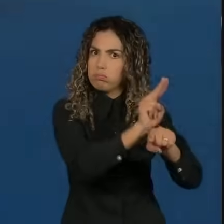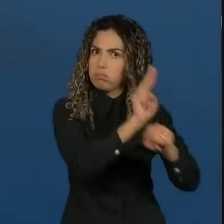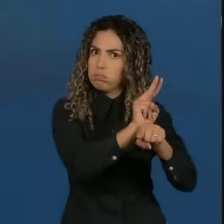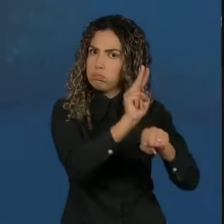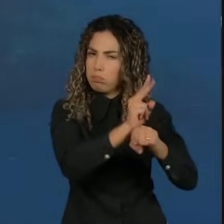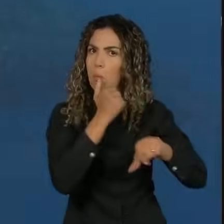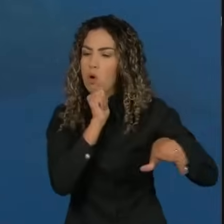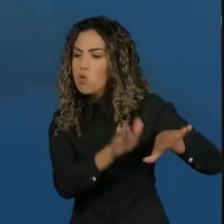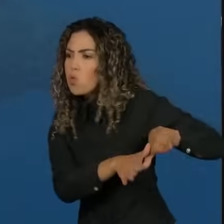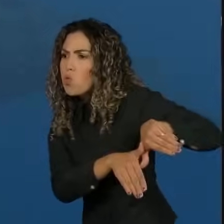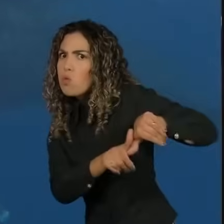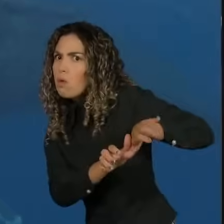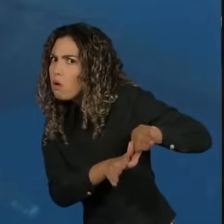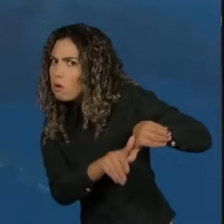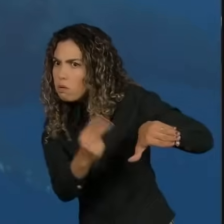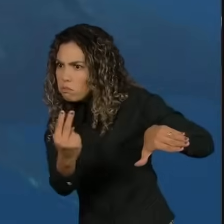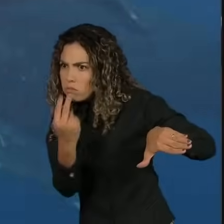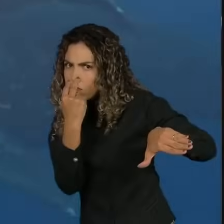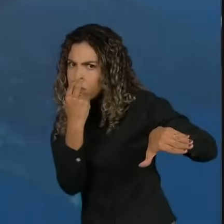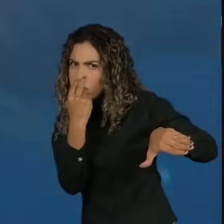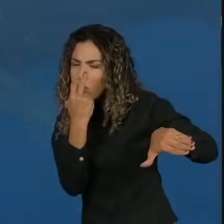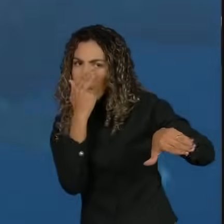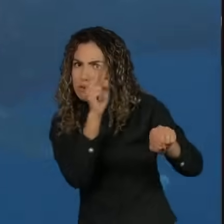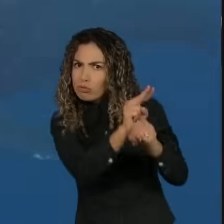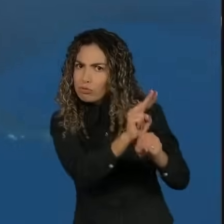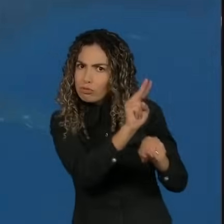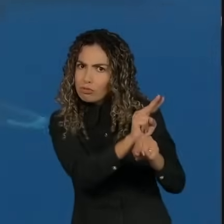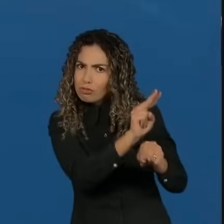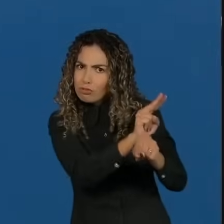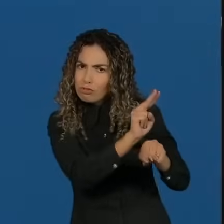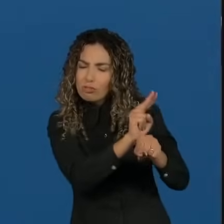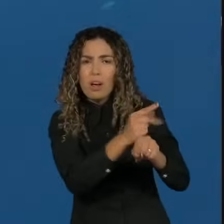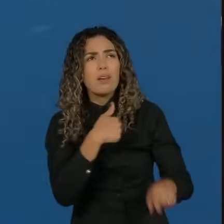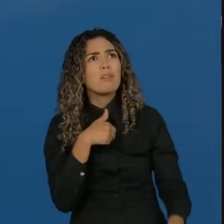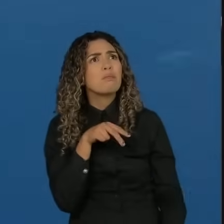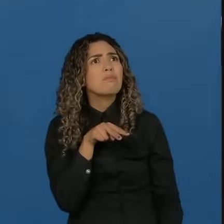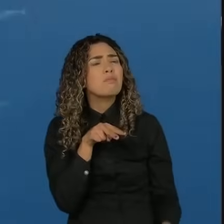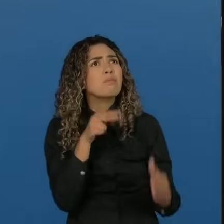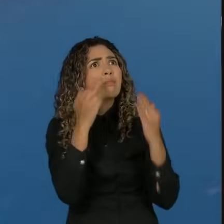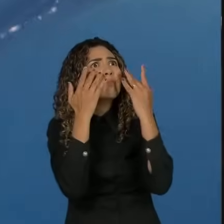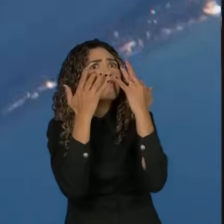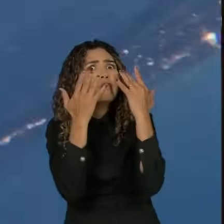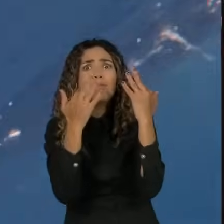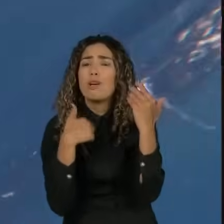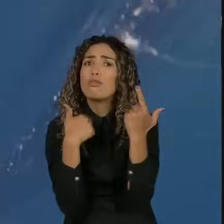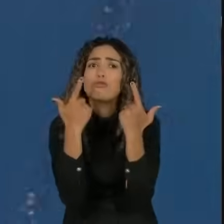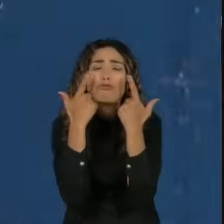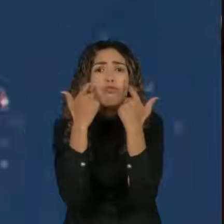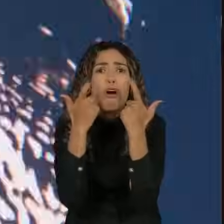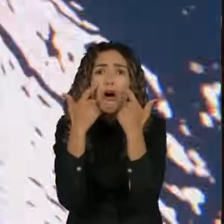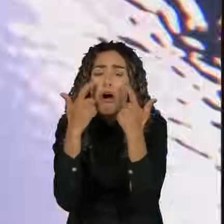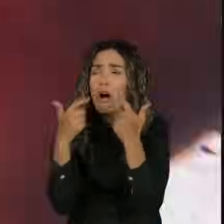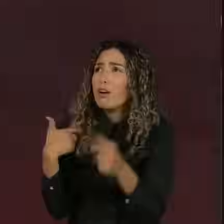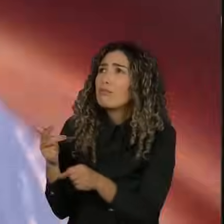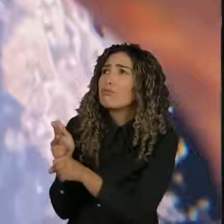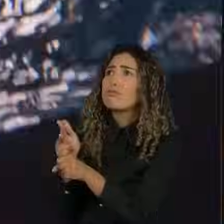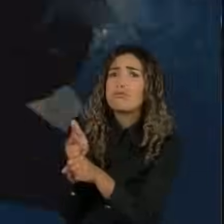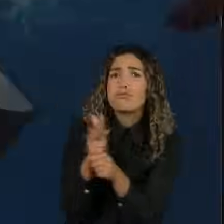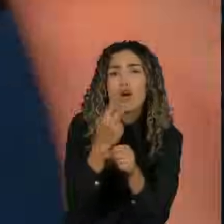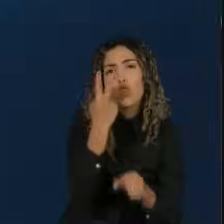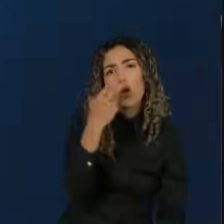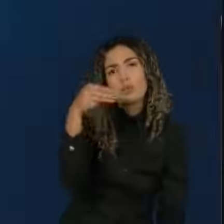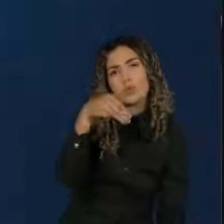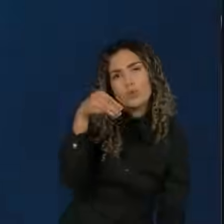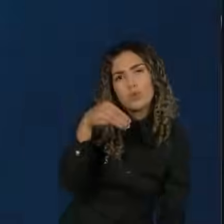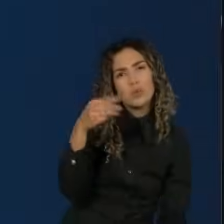Então, foi um momento, assim, que eu comecei a chorar embaixo d'água. Essa interação durou 2 minutos e 14 segundos, que é o tempo